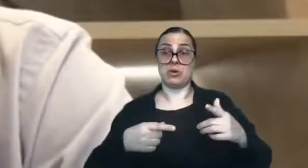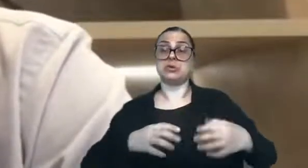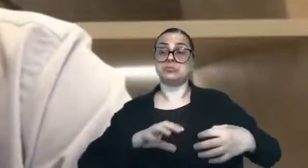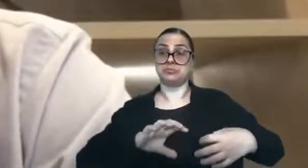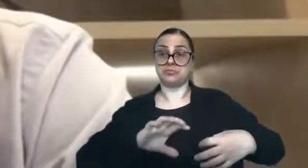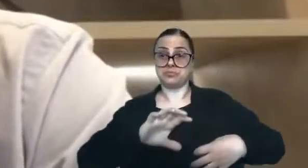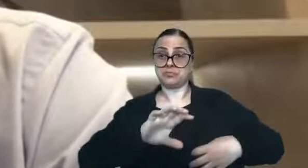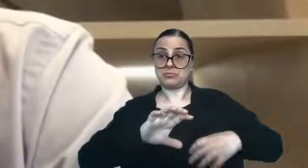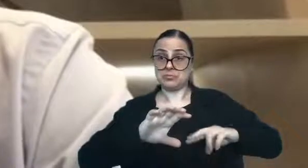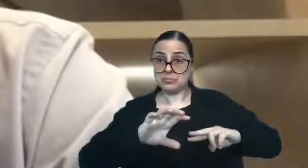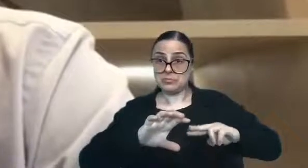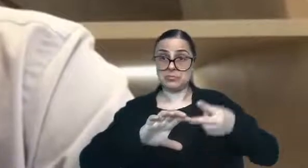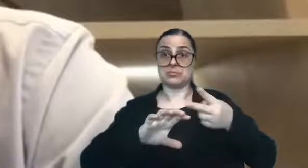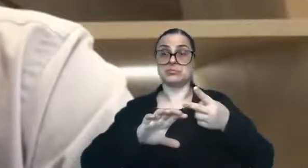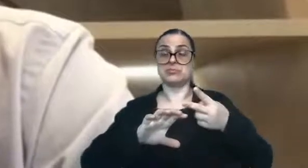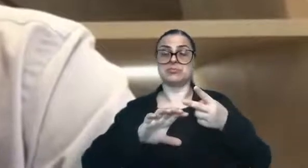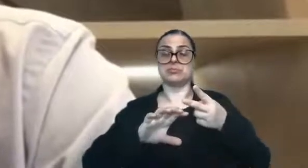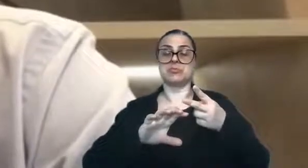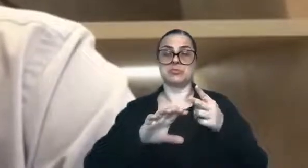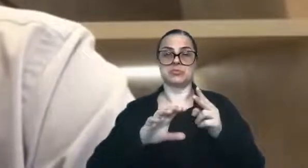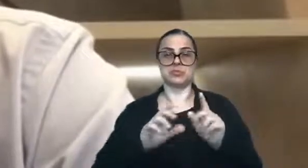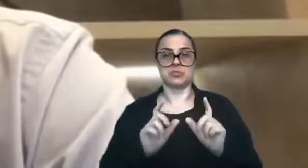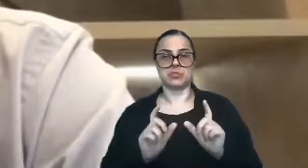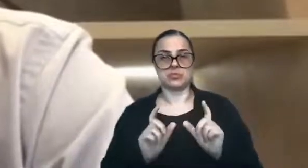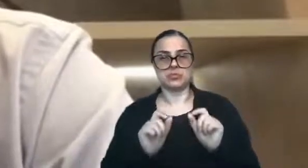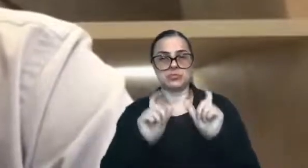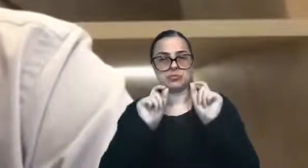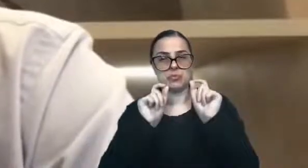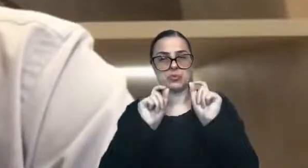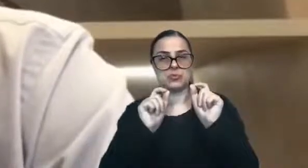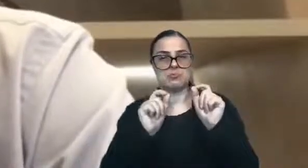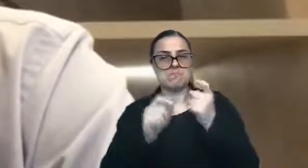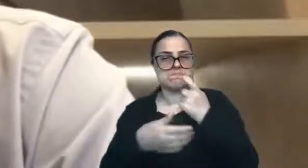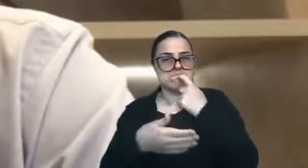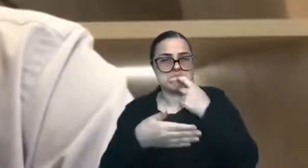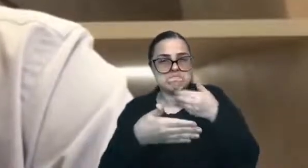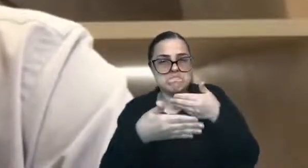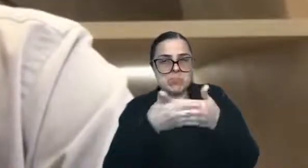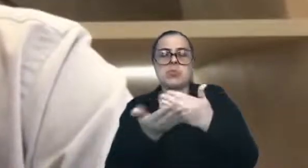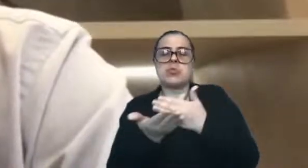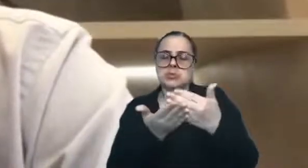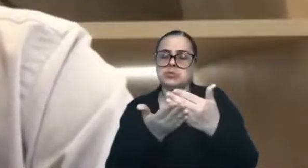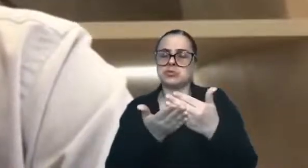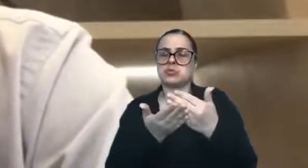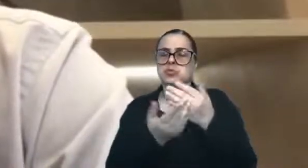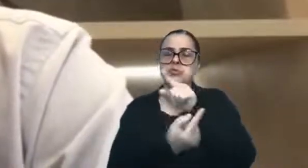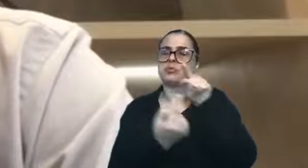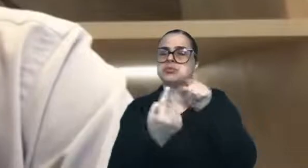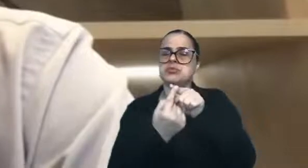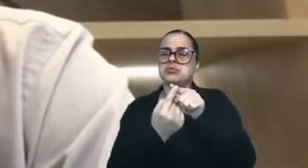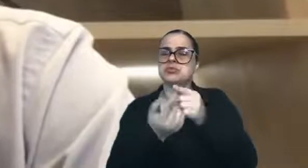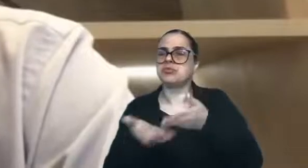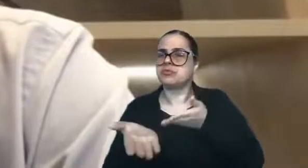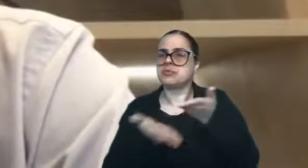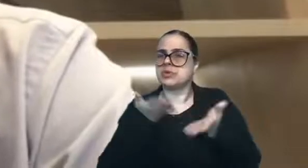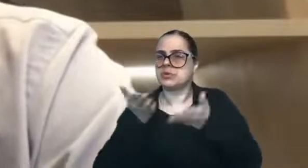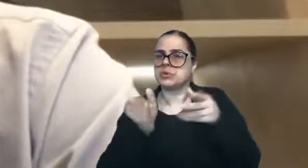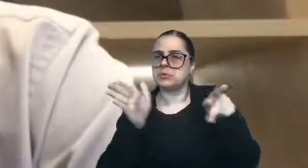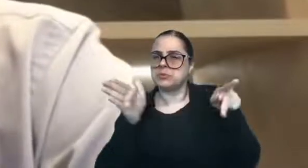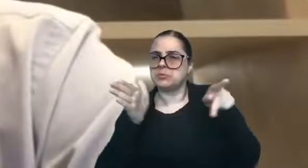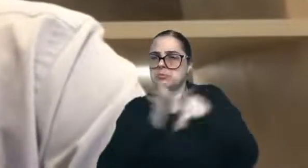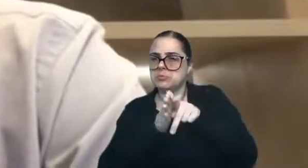não é um conceito novo, né? Na verdade, o transplante começou para tratar tumores hepáticos, mas é um tema